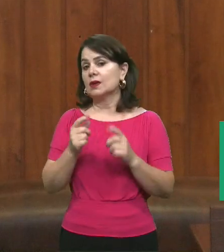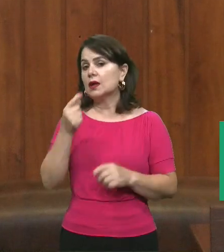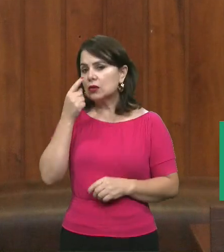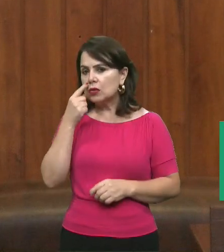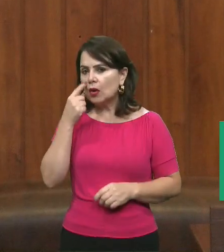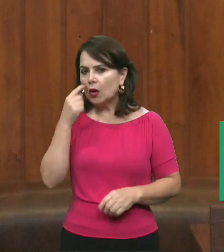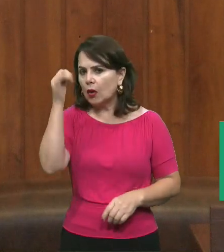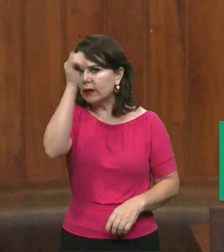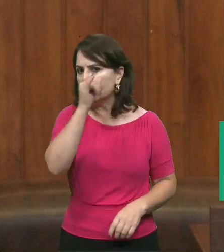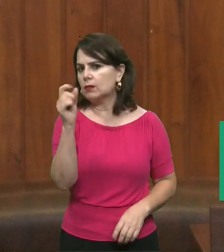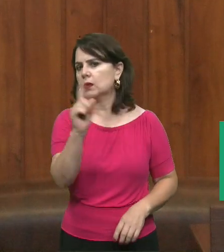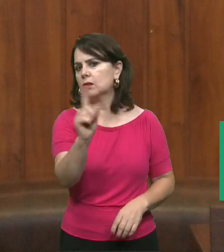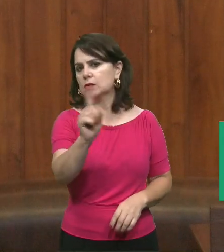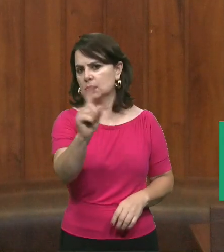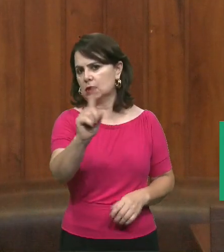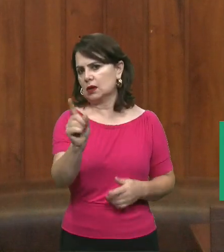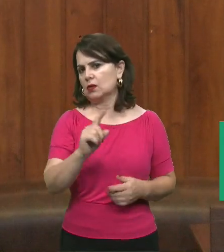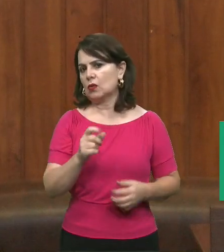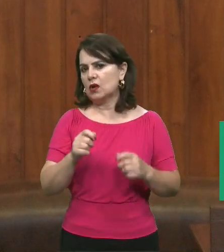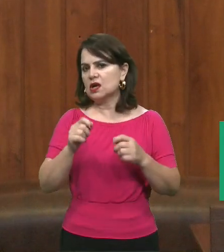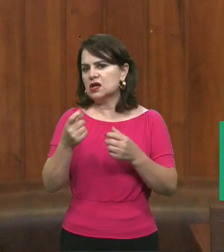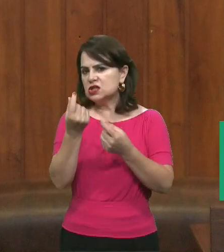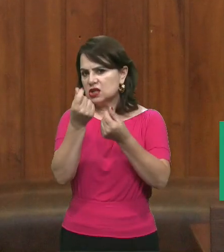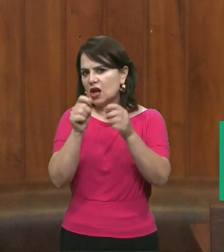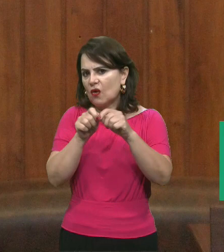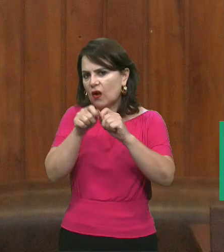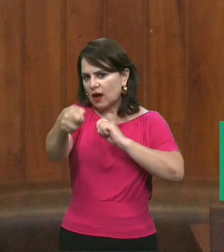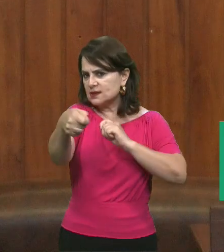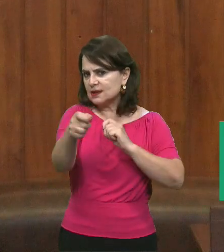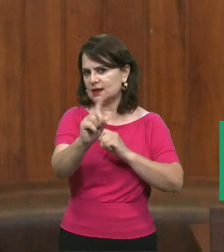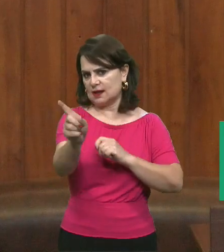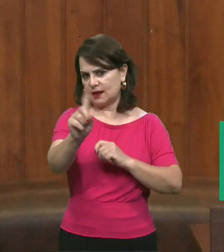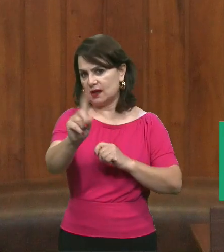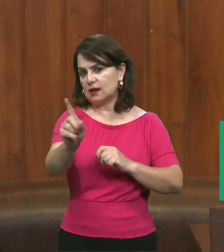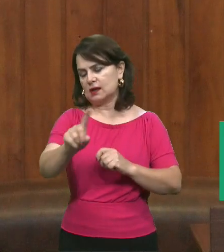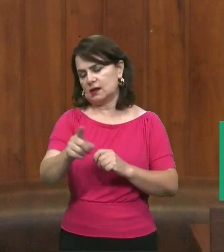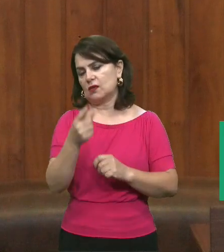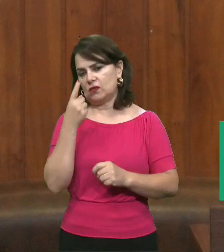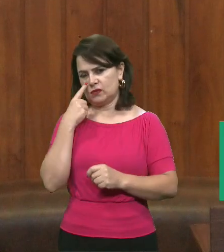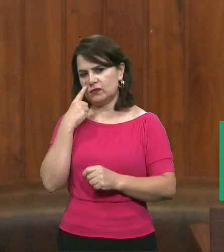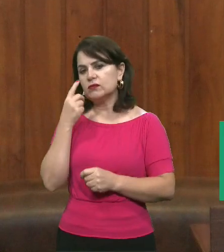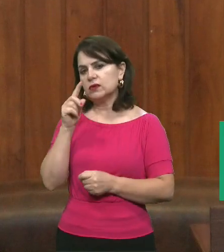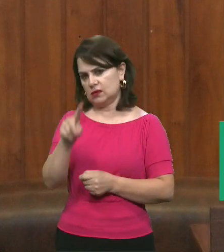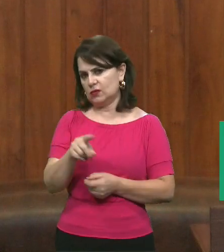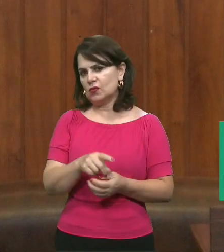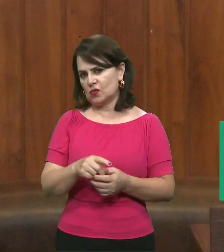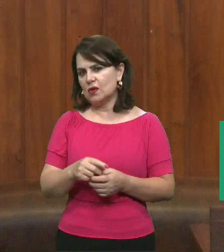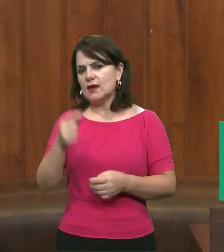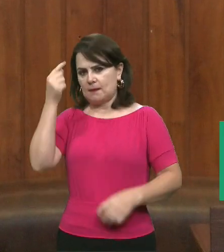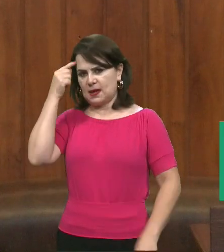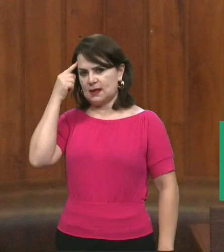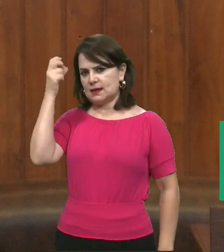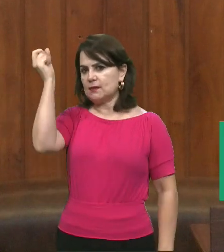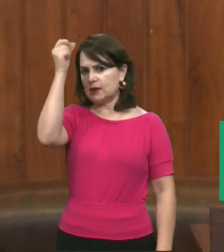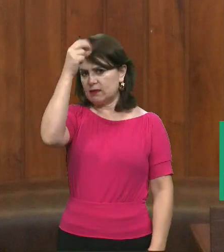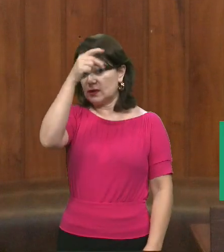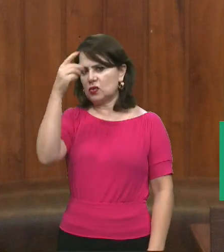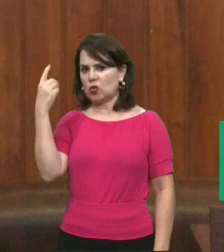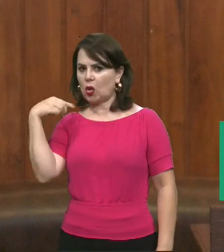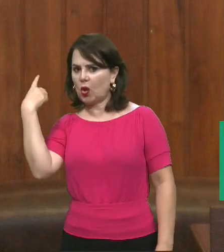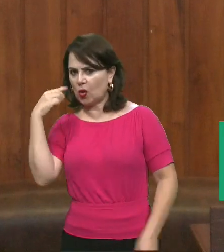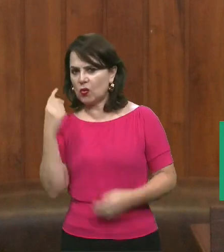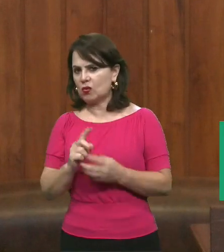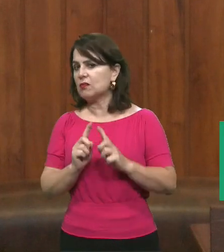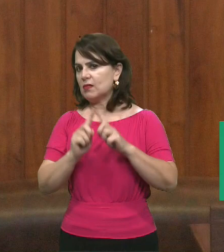João? É insano. A gente pensa que é meio louco. Só que ele não rasga dinheiro. Viu, Rose? Não rasga. É